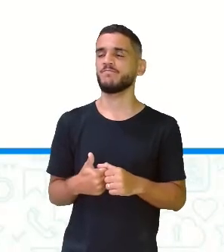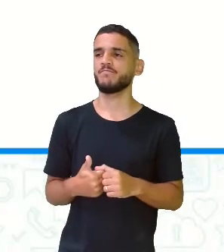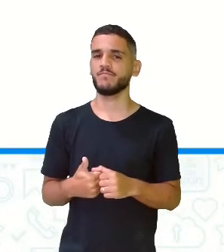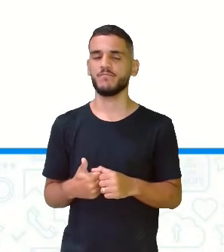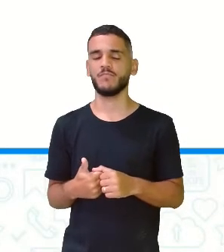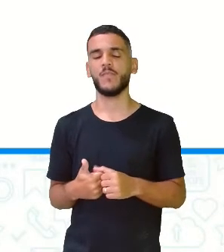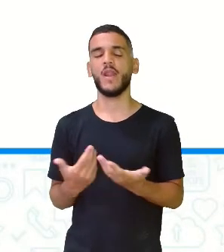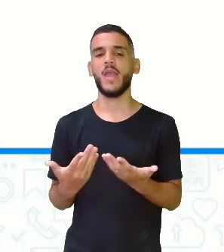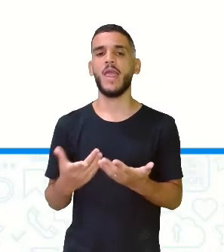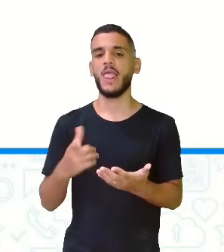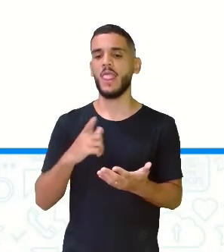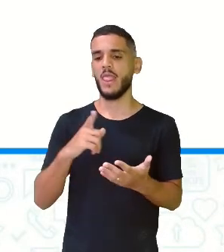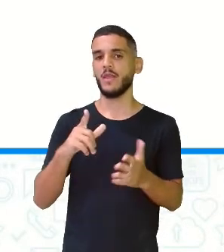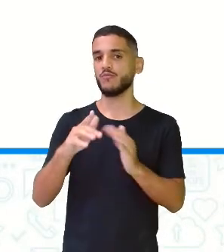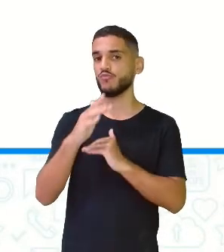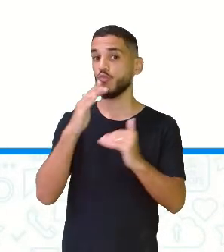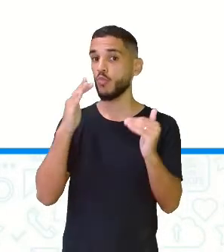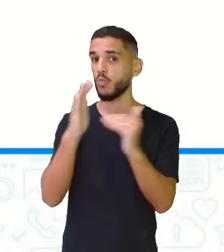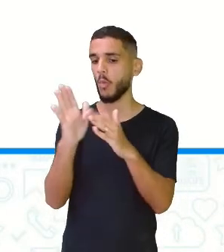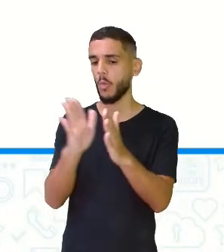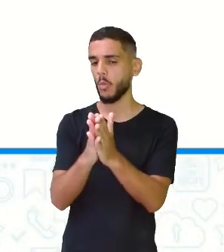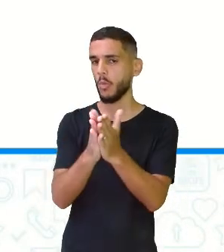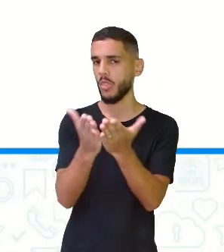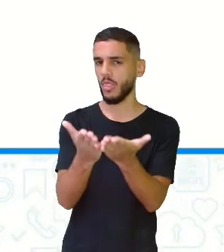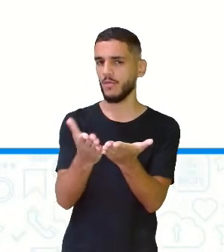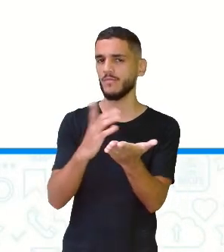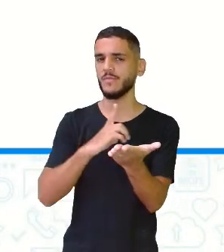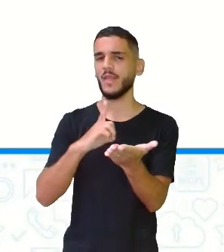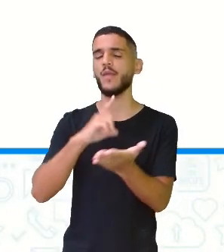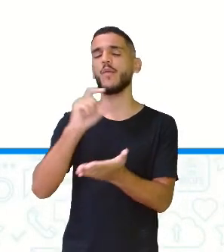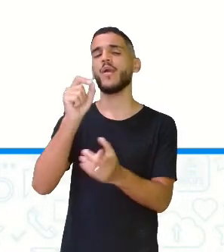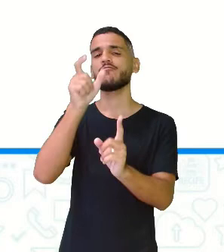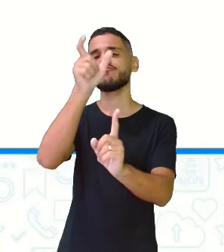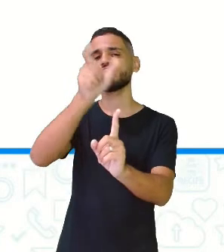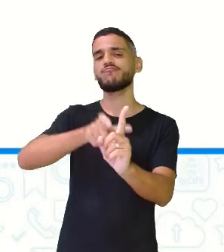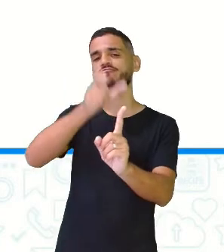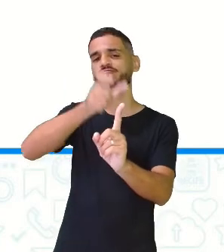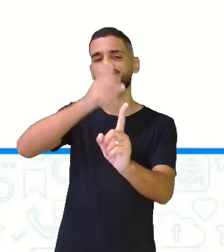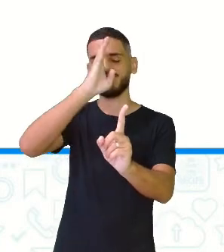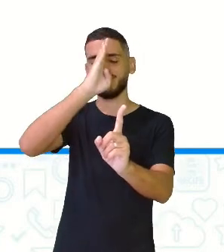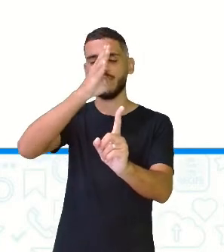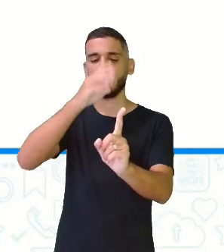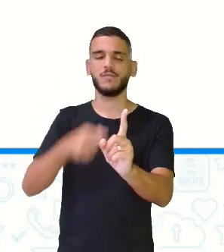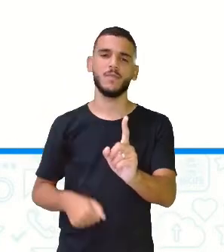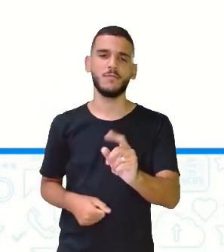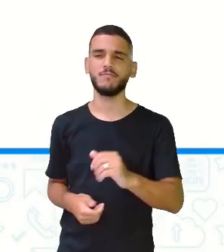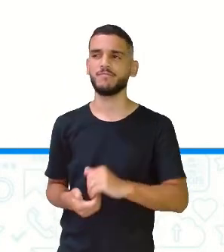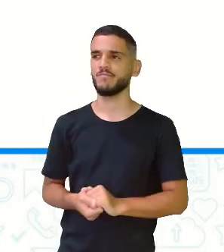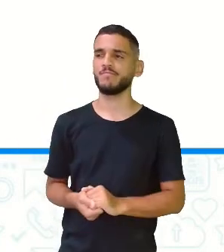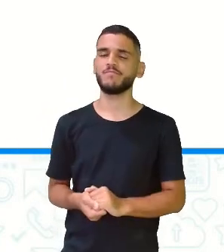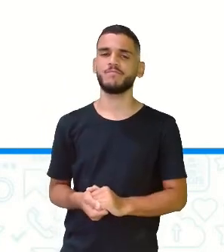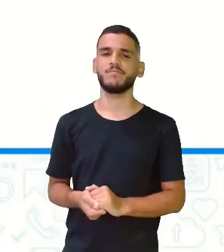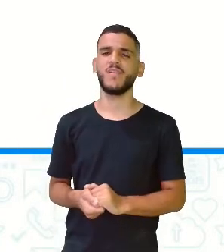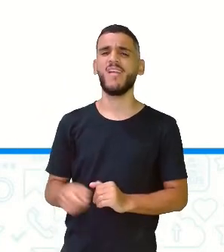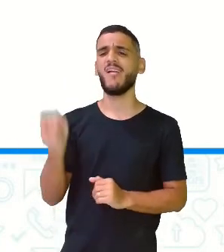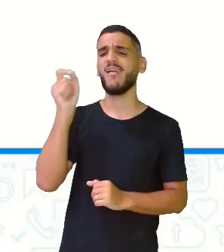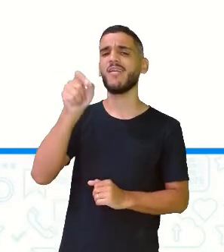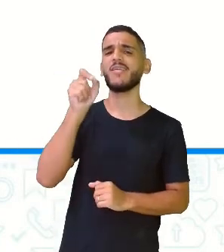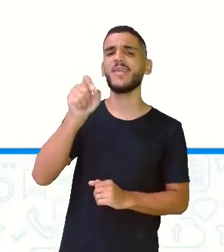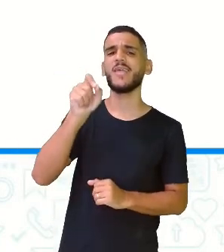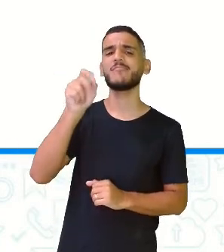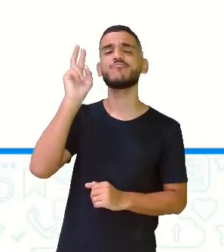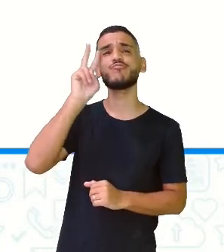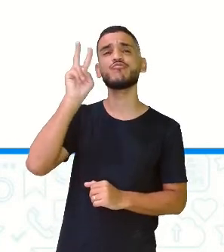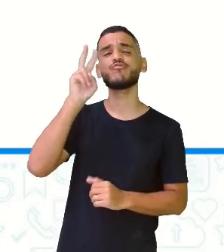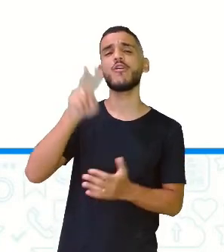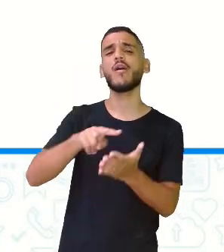tem uma personagem, né? É um personagem principal. Qual é o personagem principal dessa história? Quem é a personagem